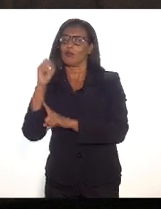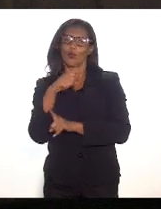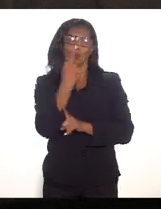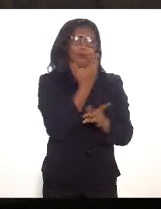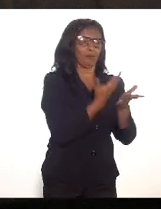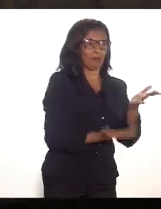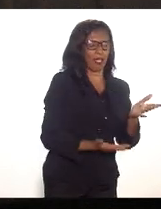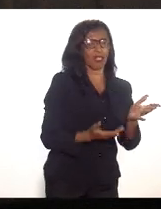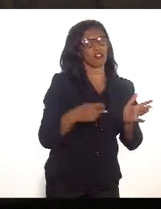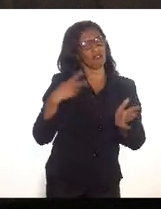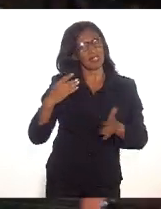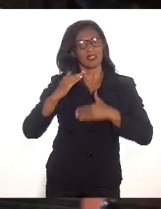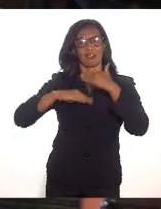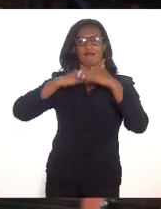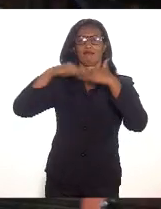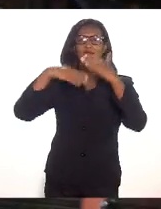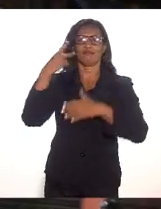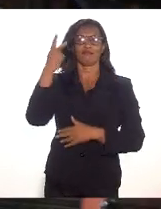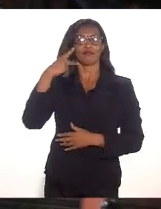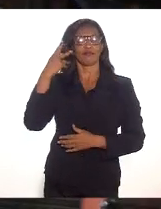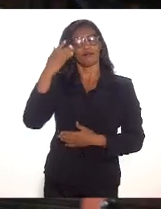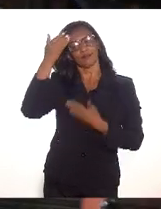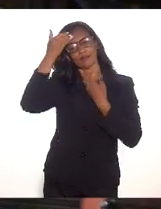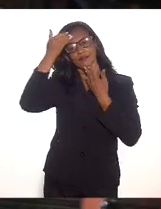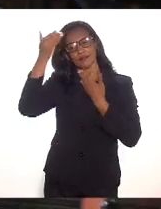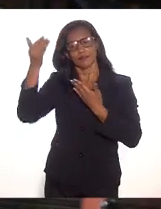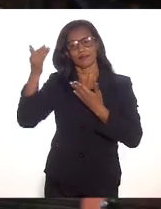constrói o parlamento. Muito obrigado.